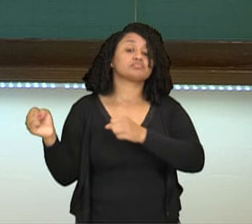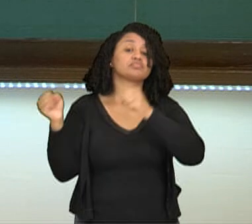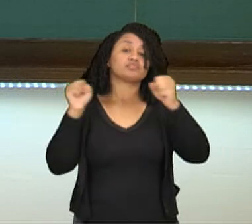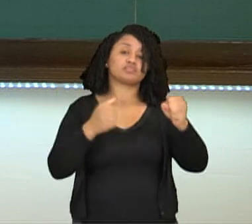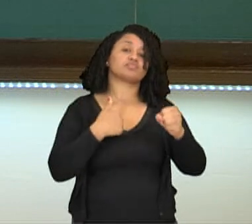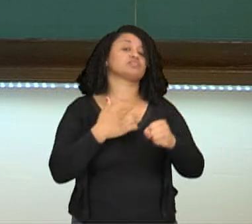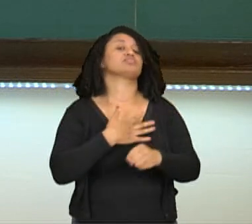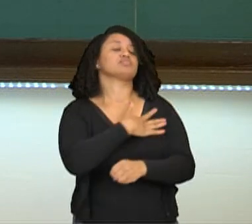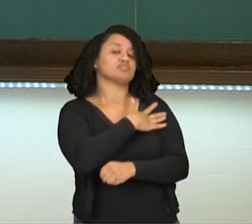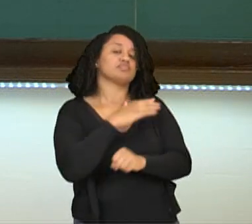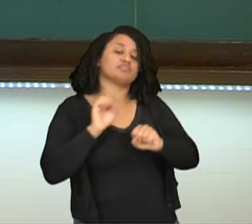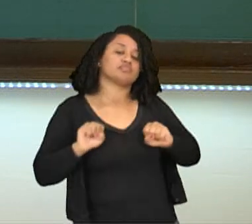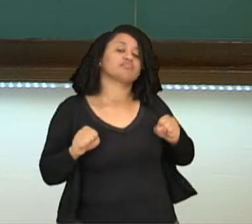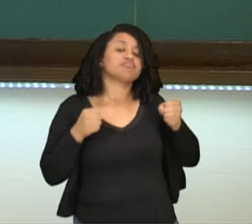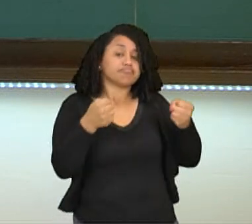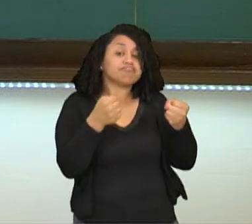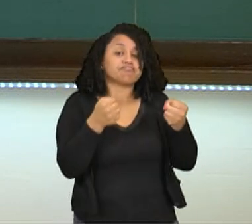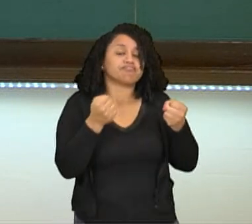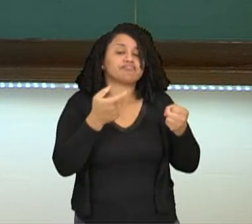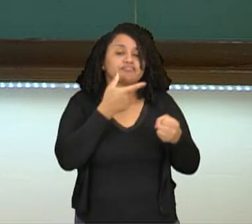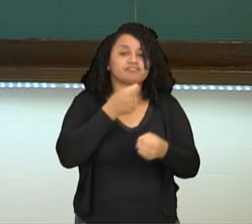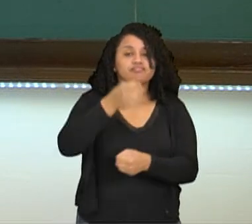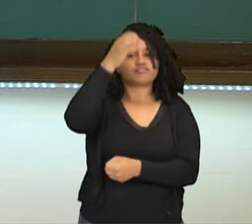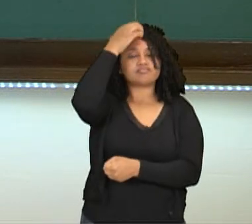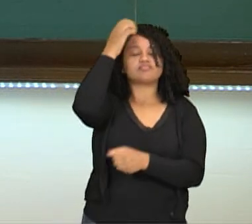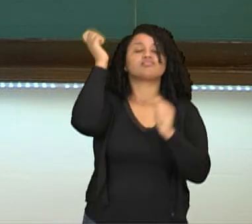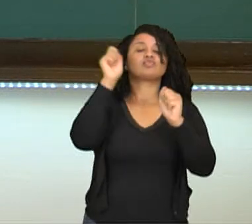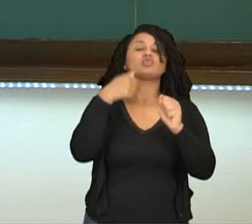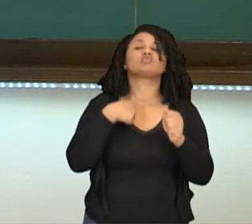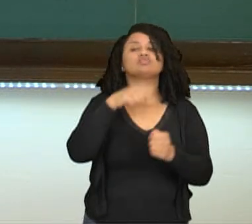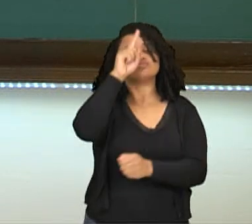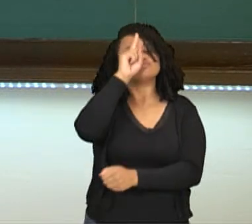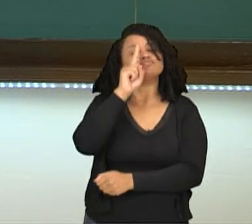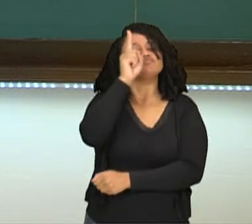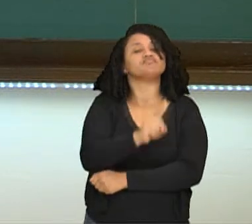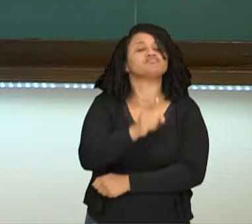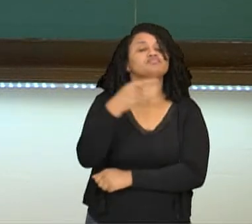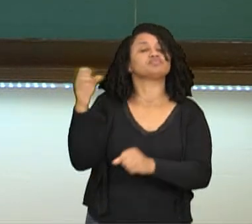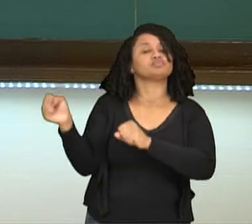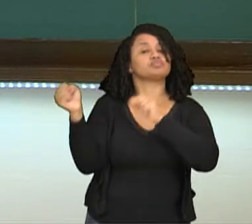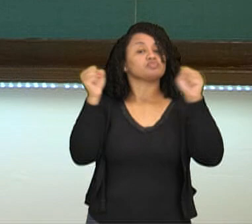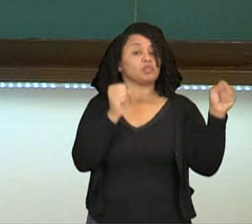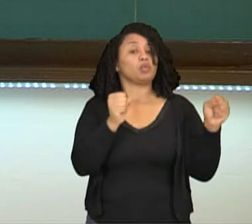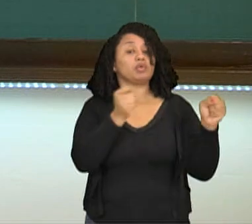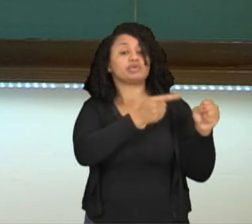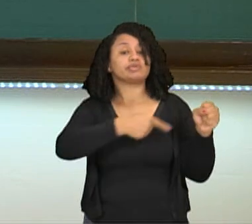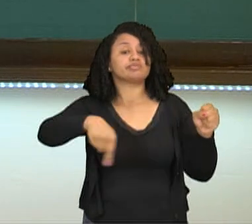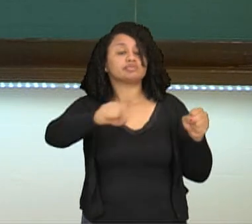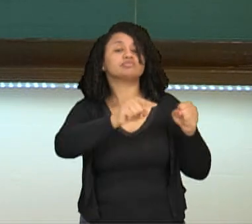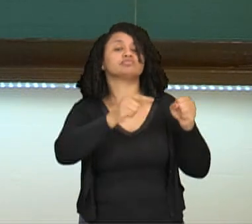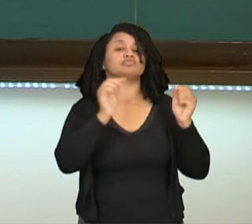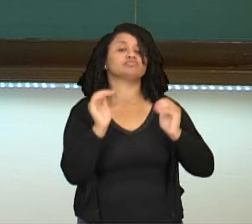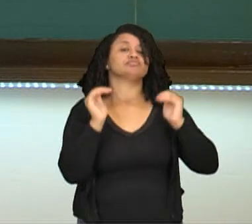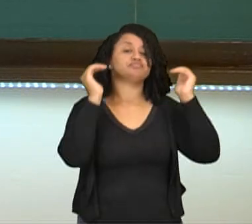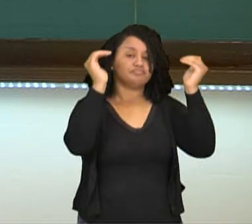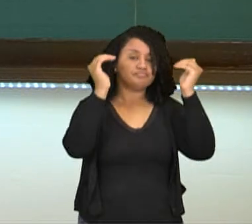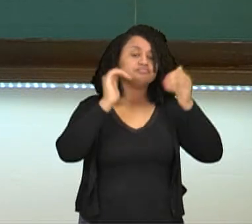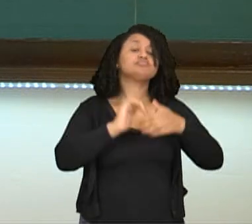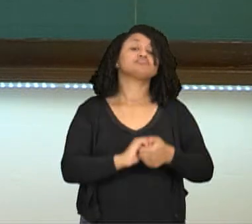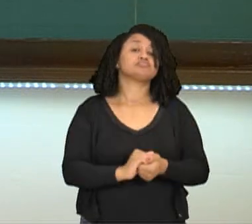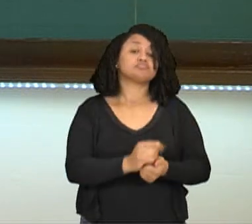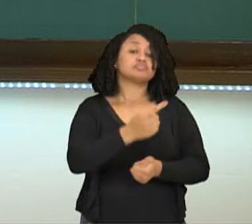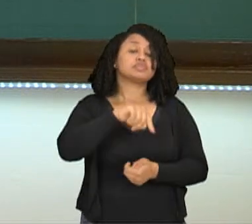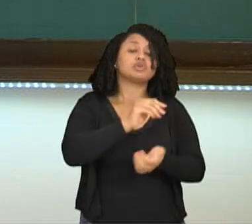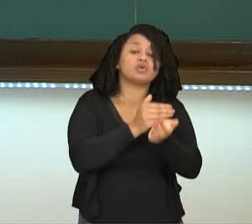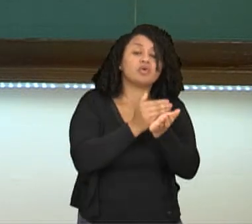exército fortalecido, os reis vão poder impor o seu poder aos outros nobres e vão